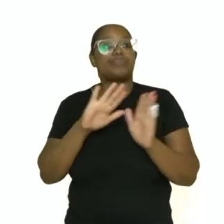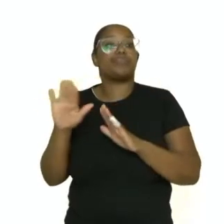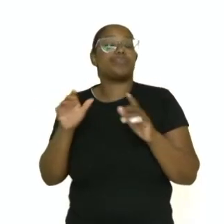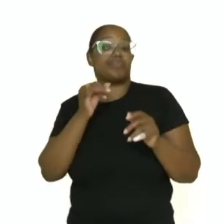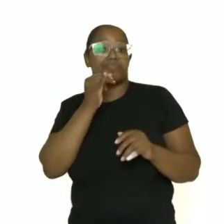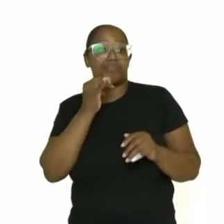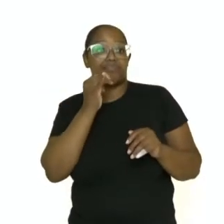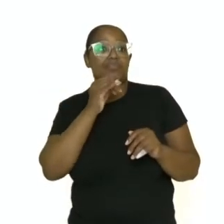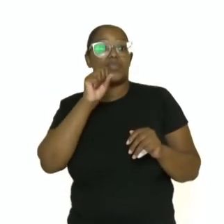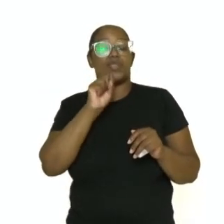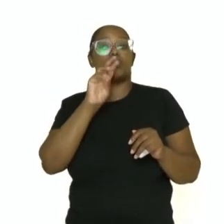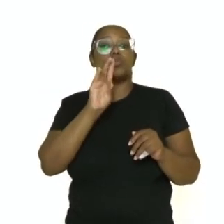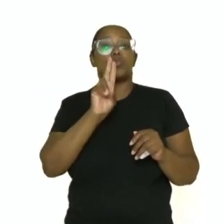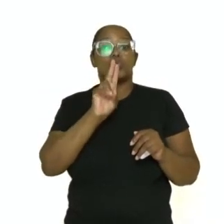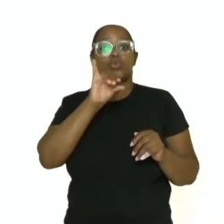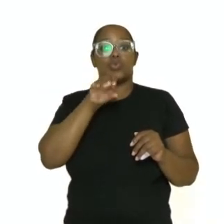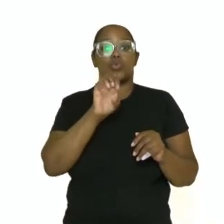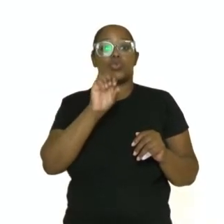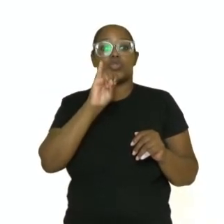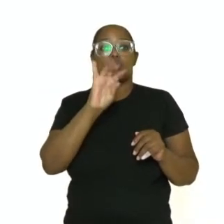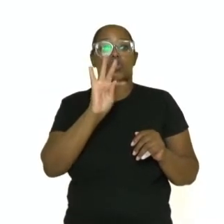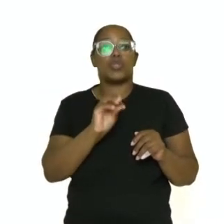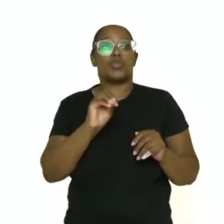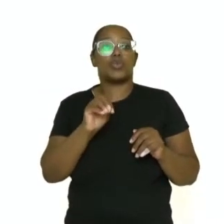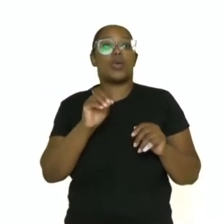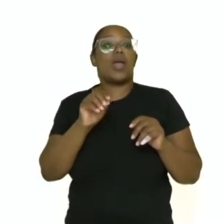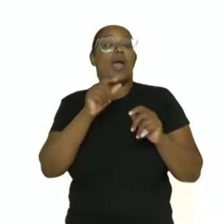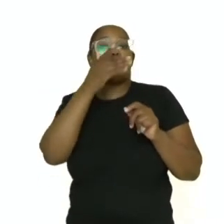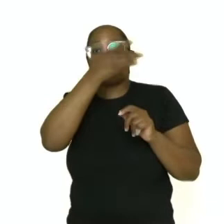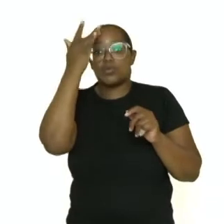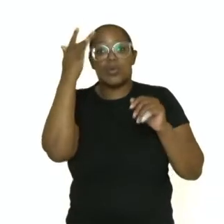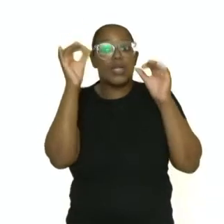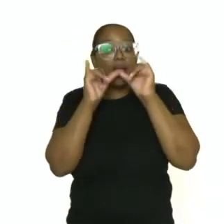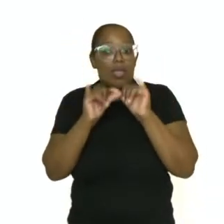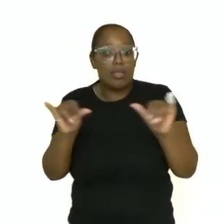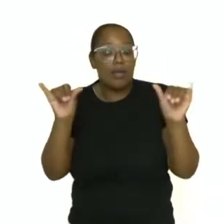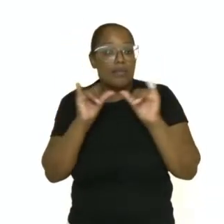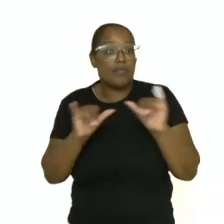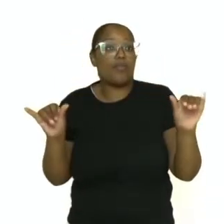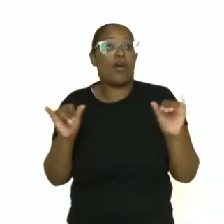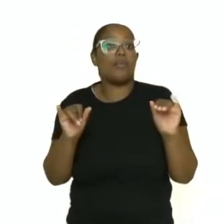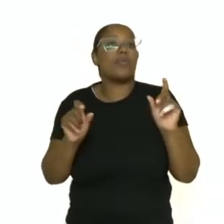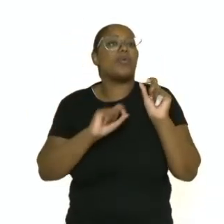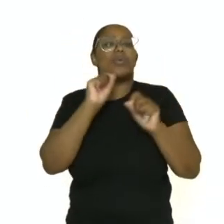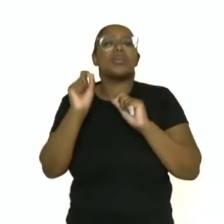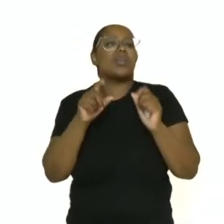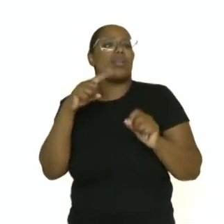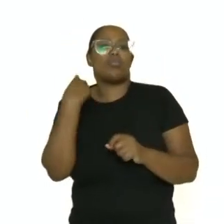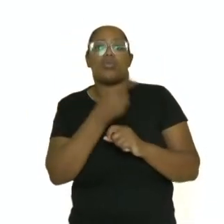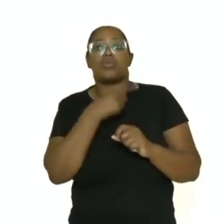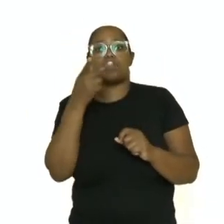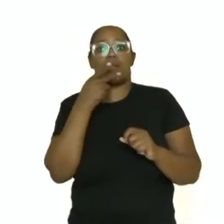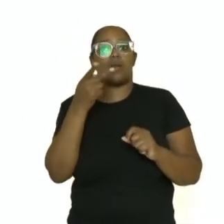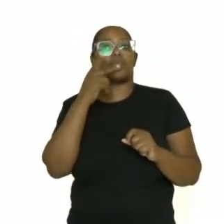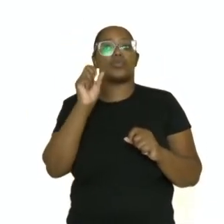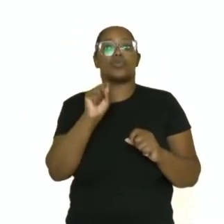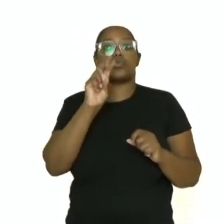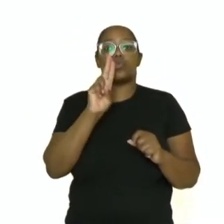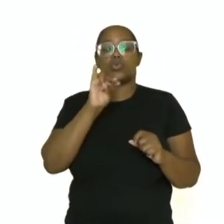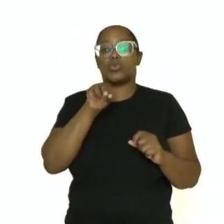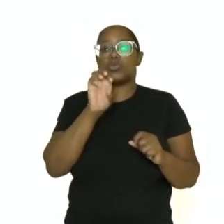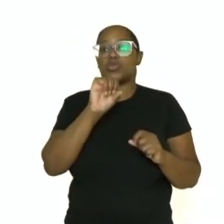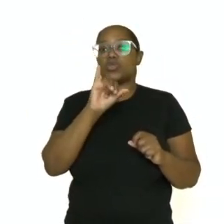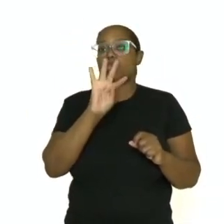lá, sujeito, então é o ser sobre o qual se faz uma declaração. O que nós falamos ao sujeito, sobre